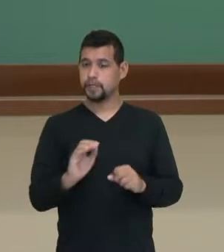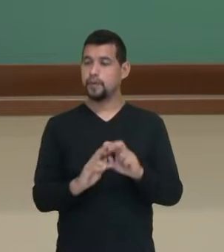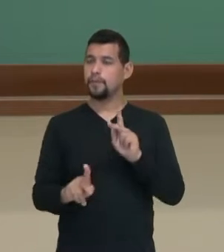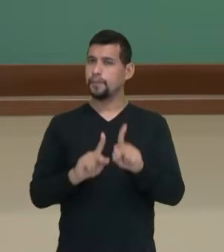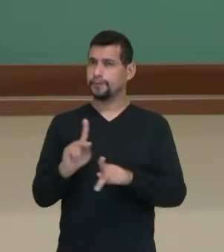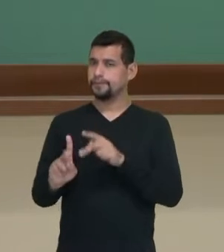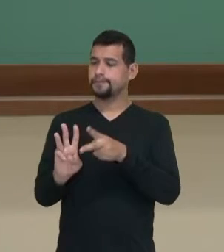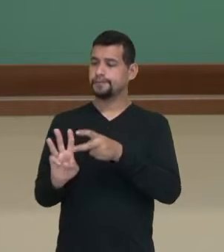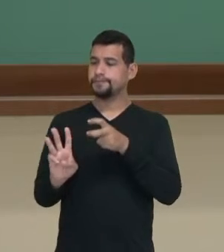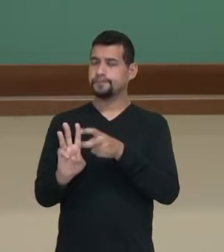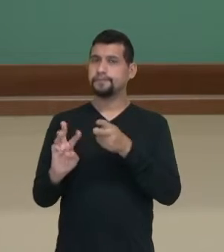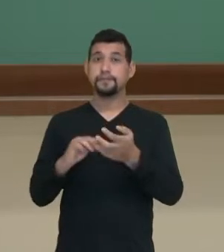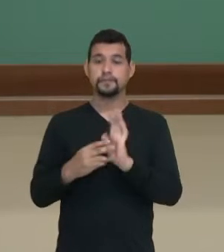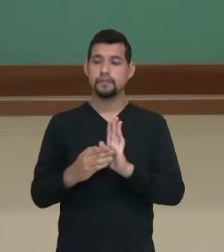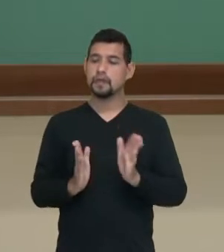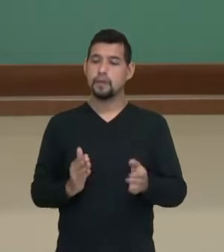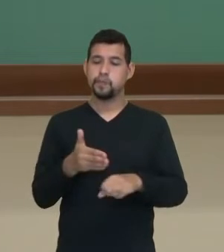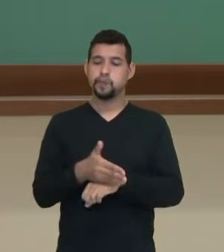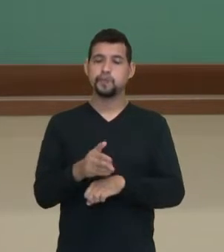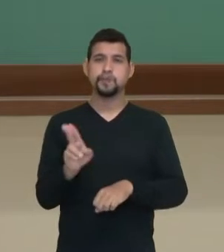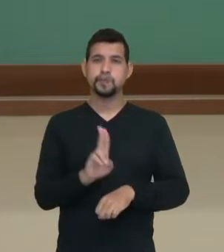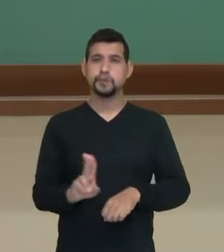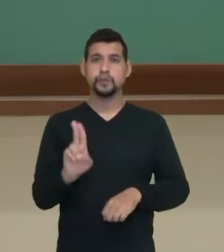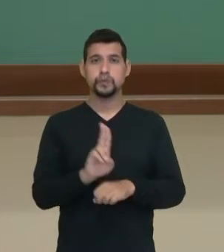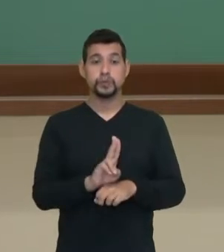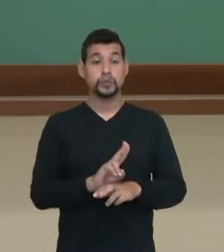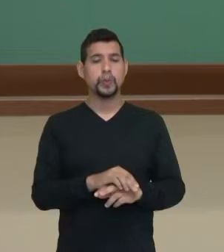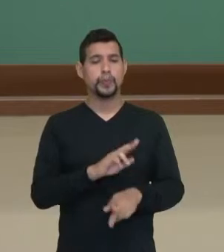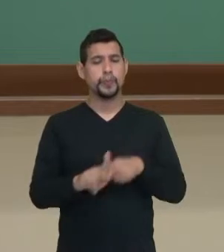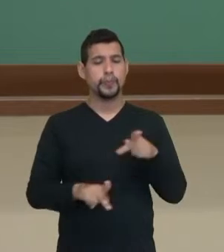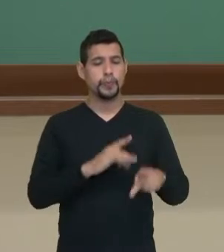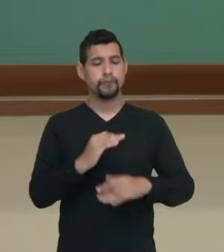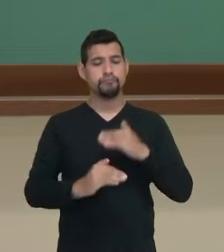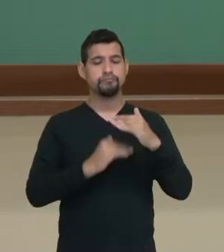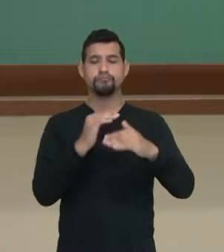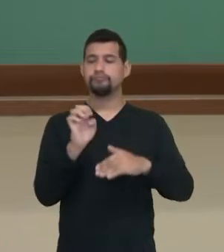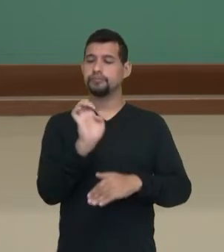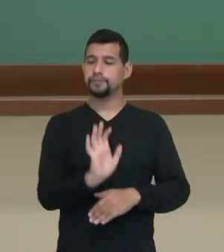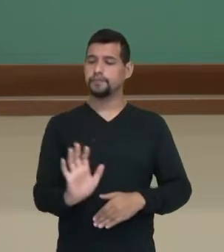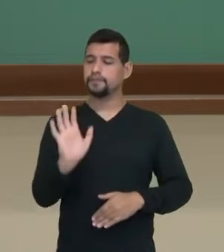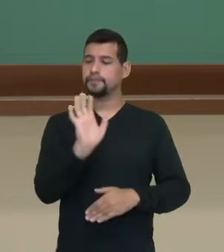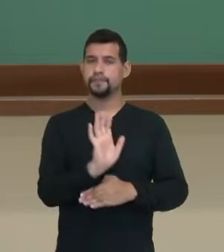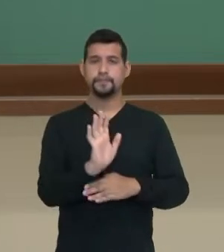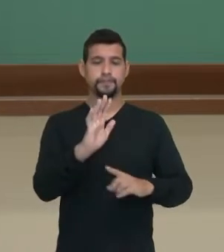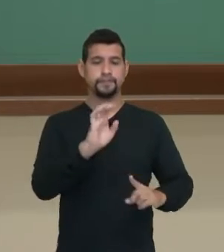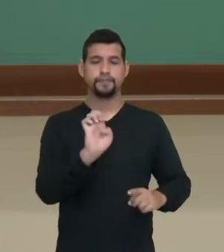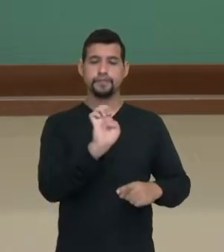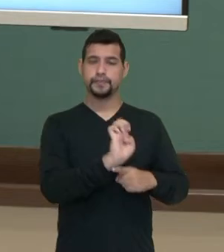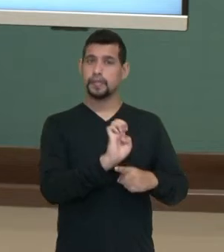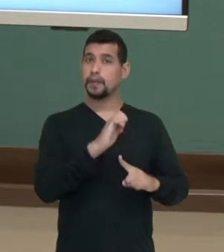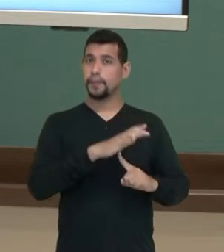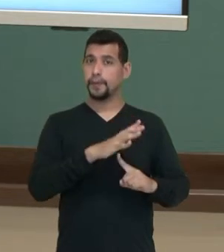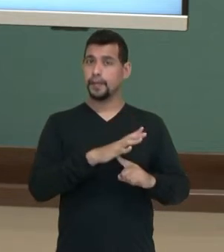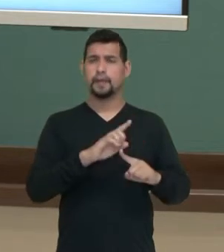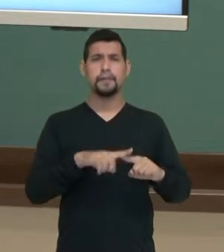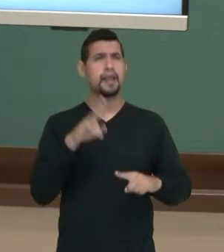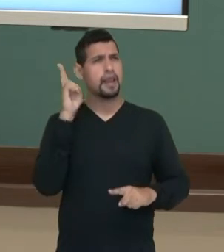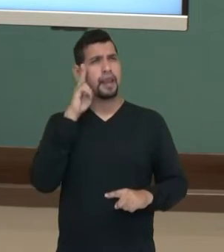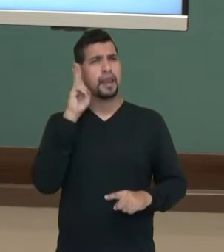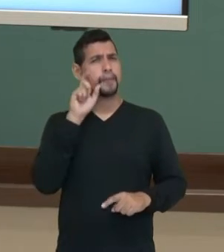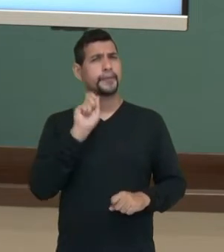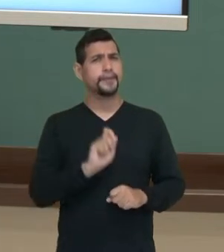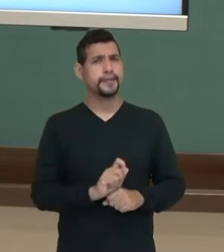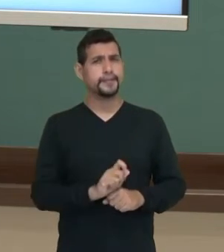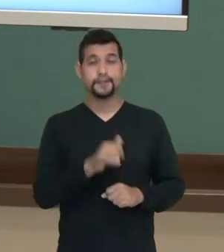um primeiro impulso para a ocupação de população de origem europeia no estado do Paraná. Lembrando sempre que,